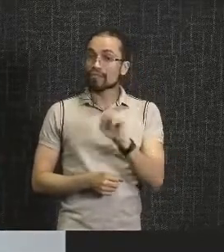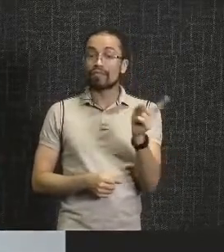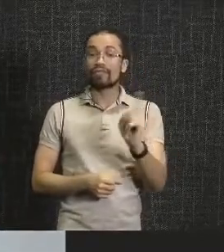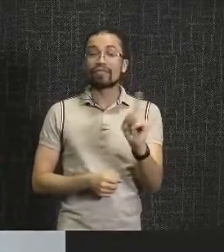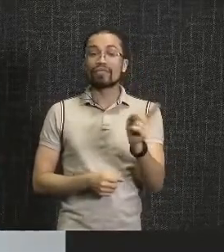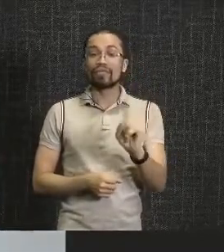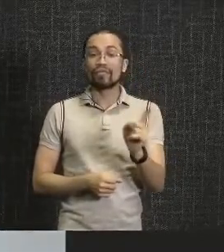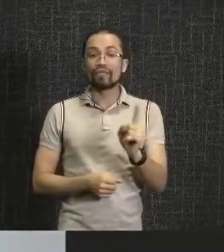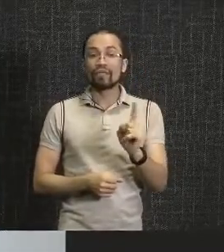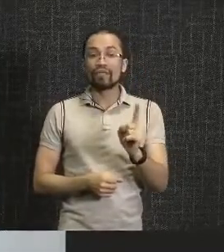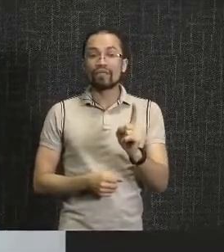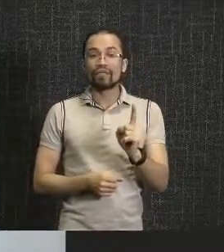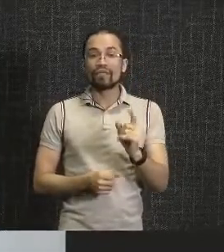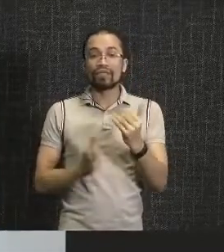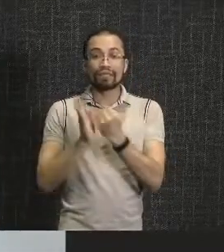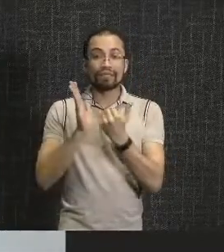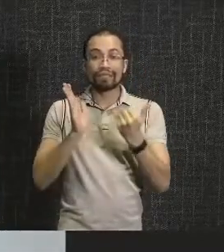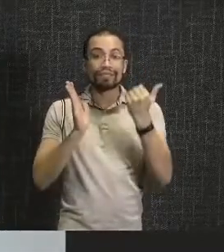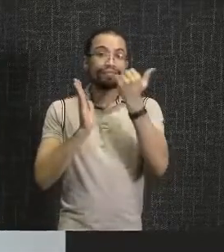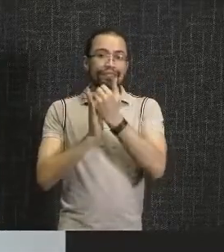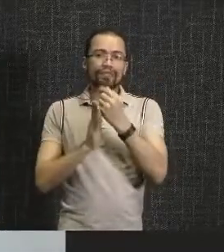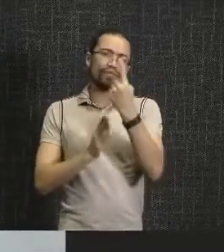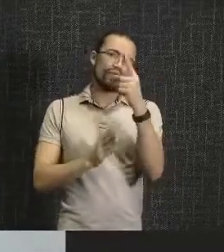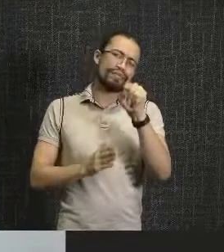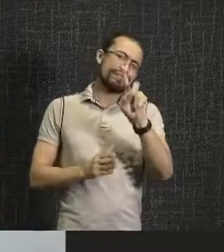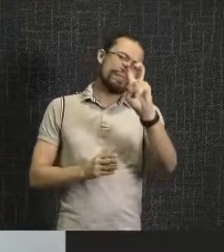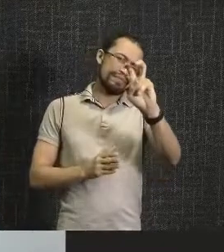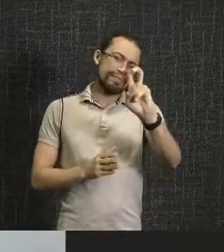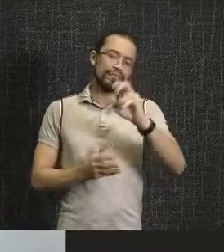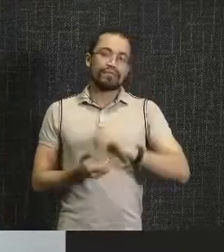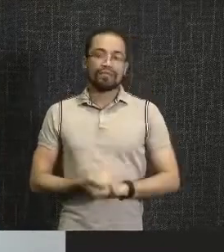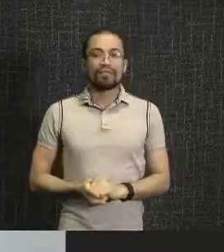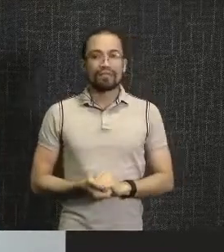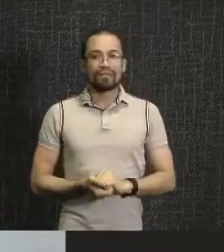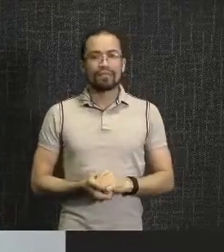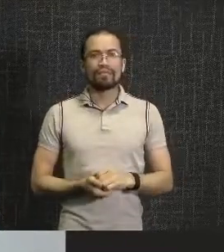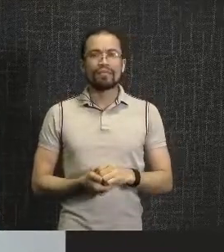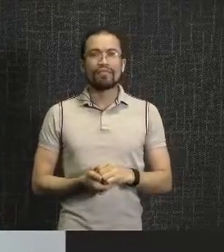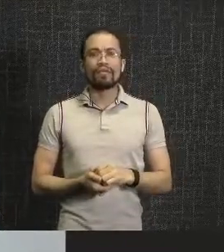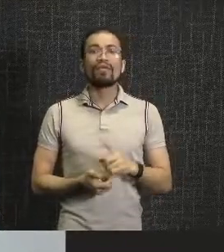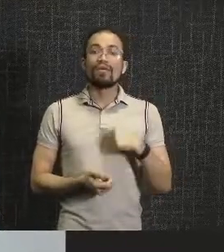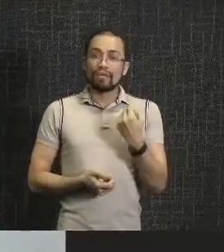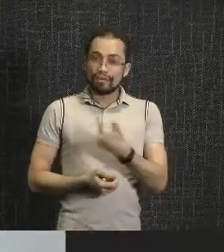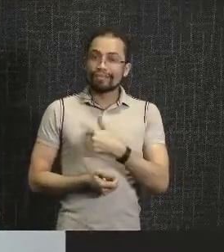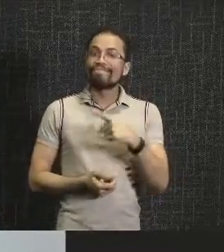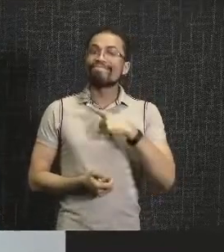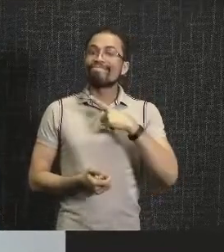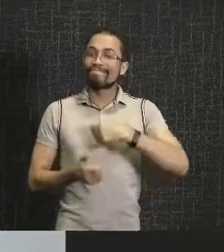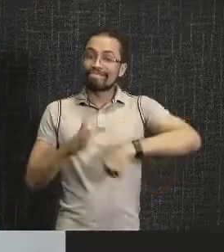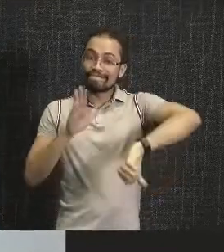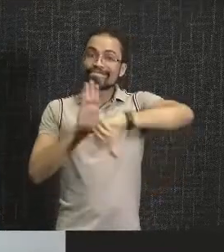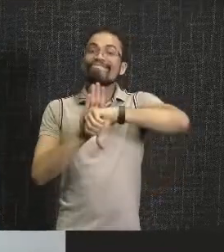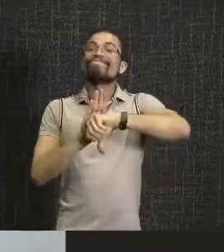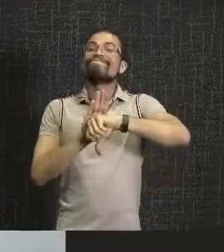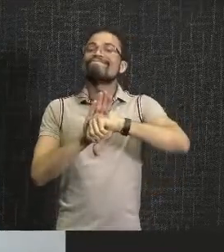consegue passar muito ali de 1,5. Na realidade, longe disso. A gente teve uma crise muito grande ali,